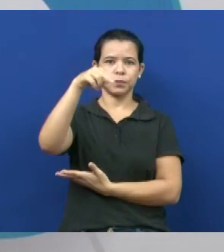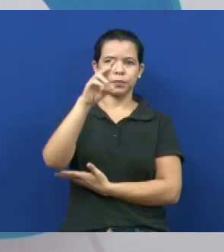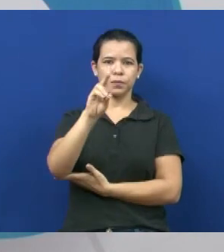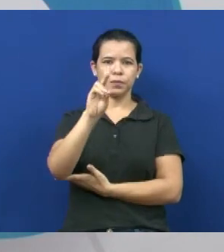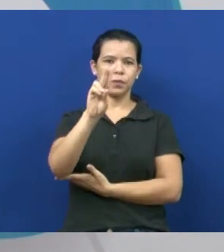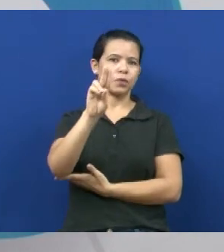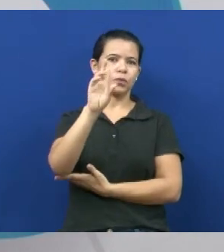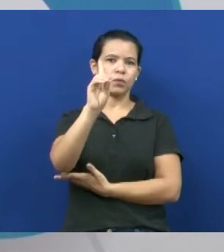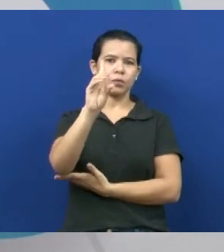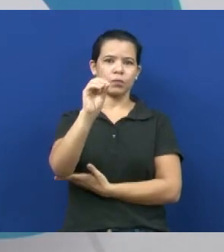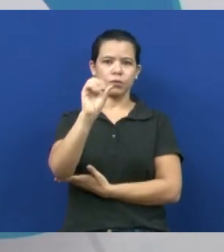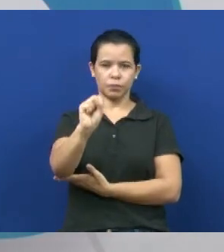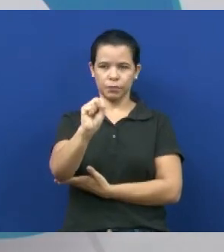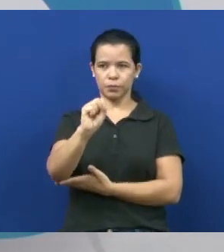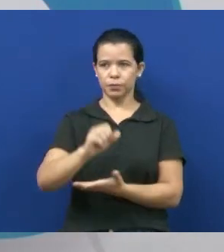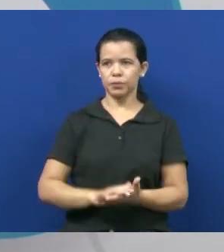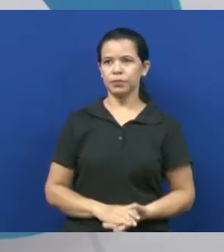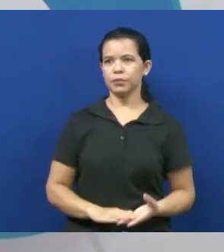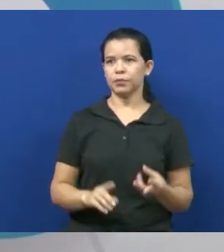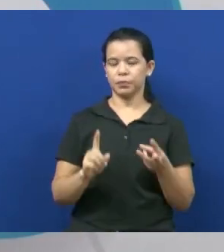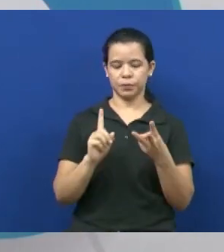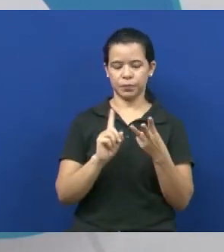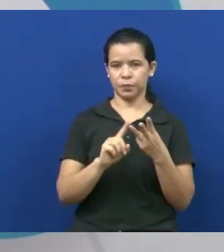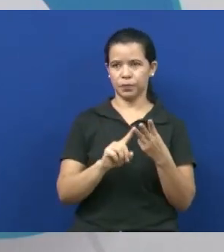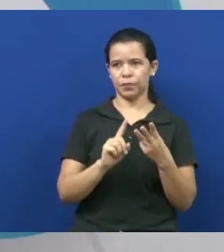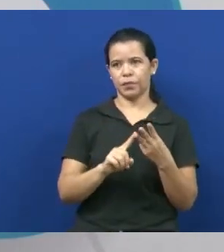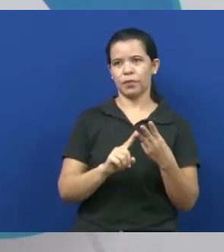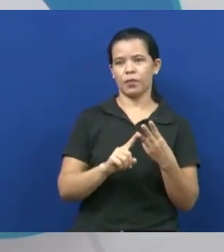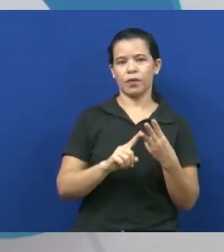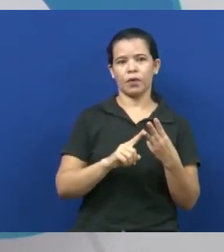O próximo, Monteiro Lobato,